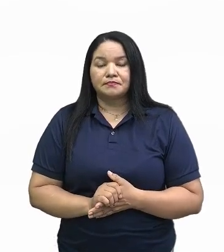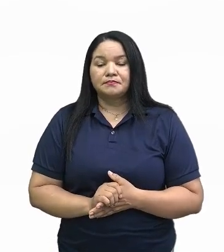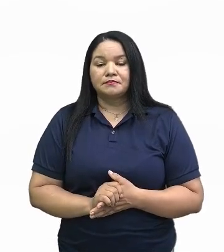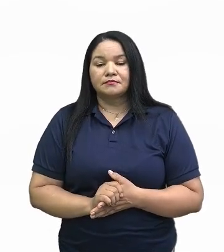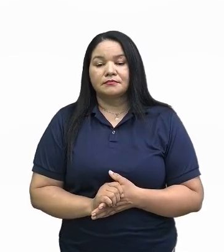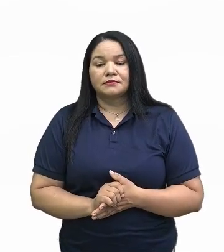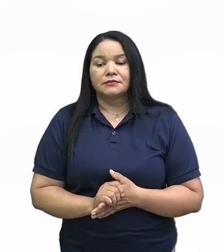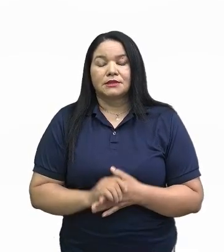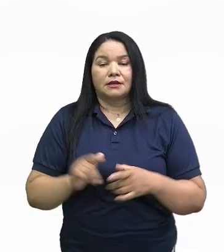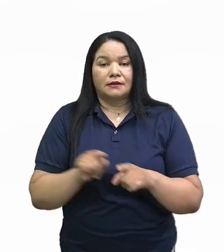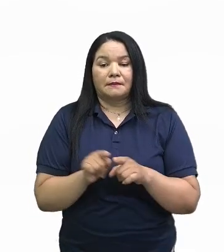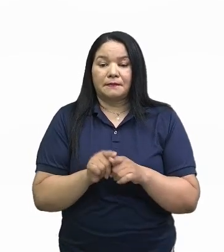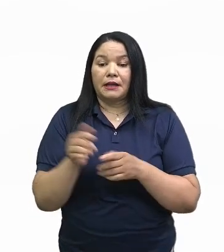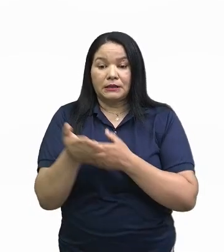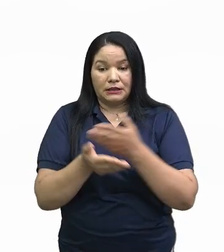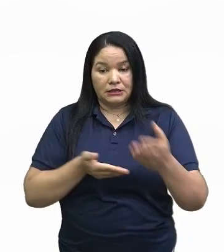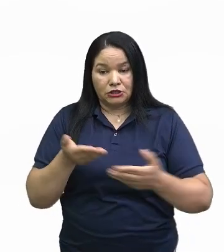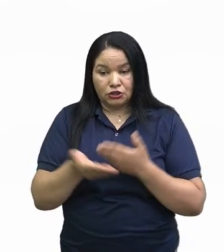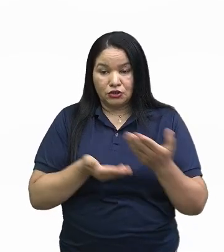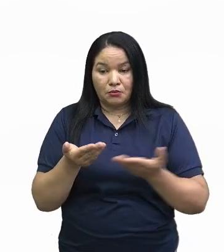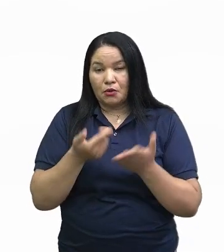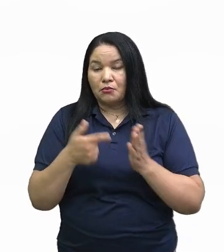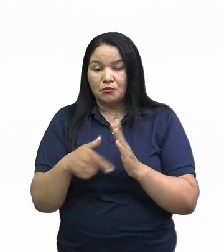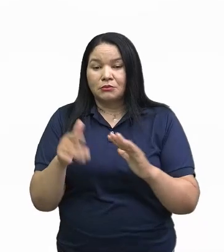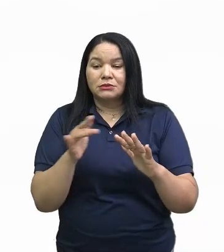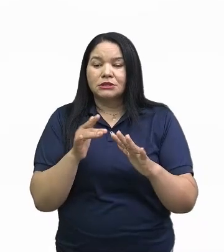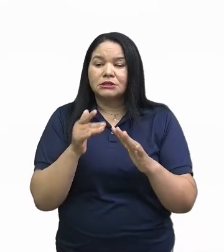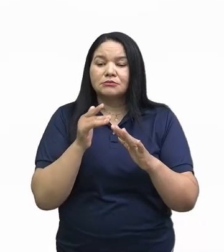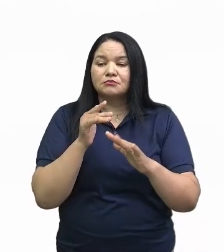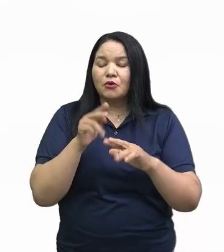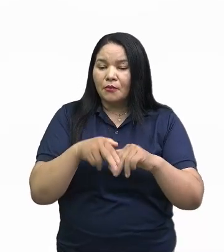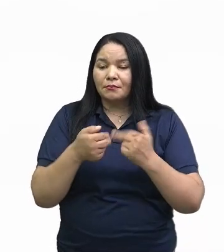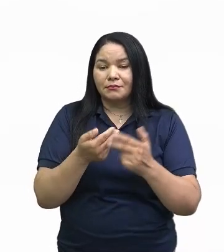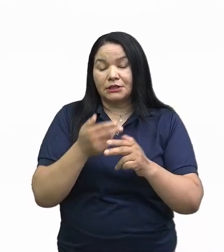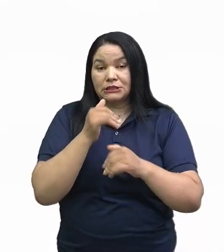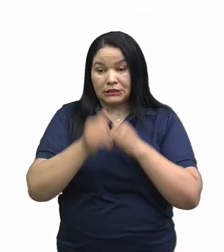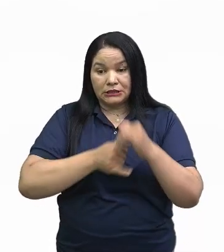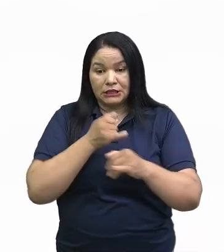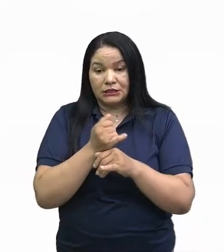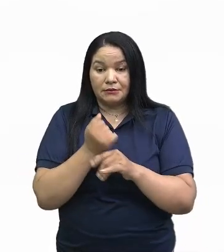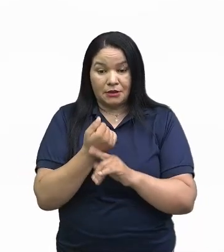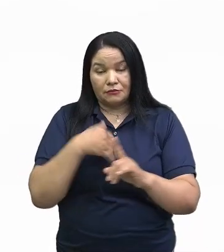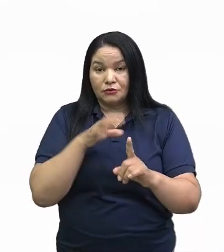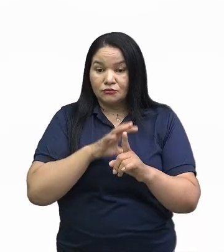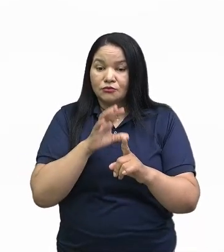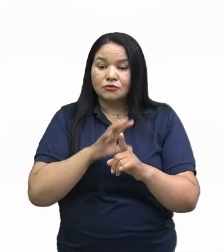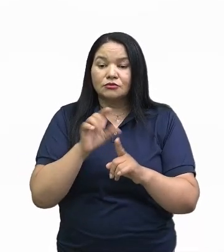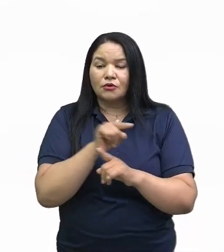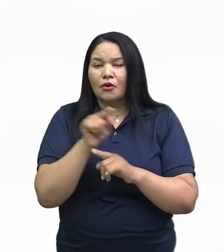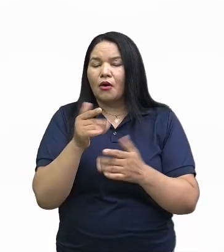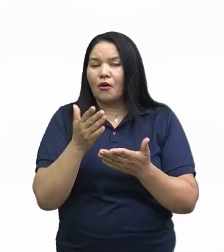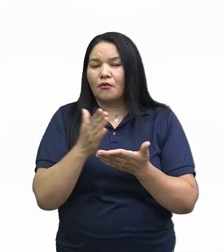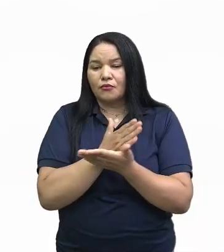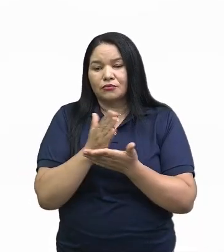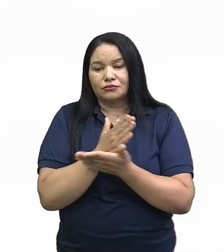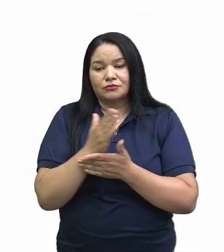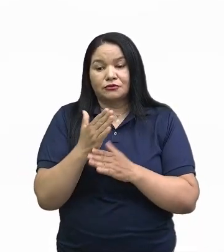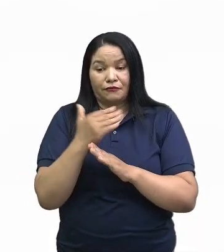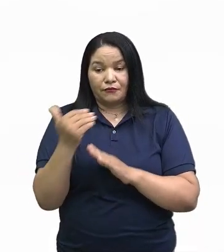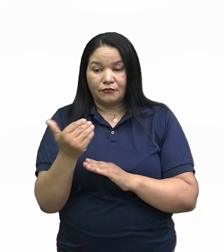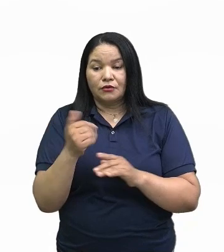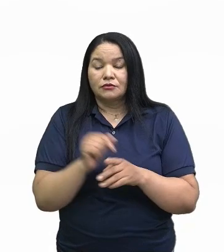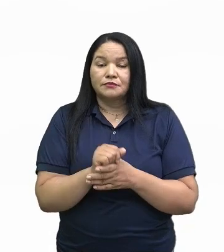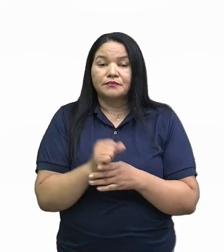A interatividade proporcionada pela internet tem sido fonte de inspiração para muitos artistas. Em